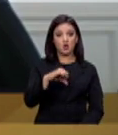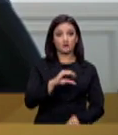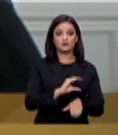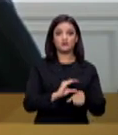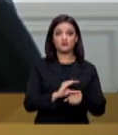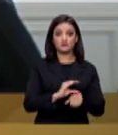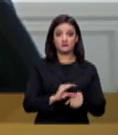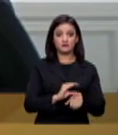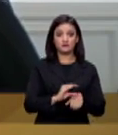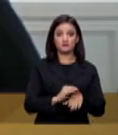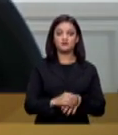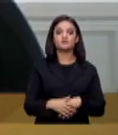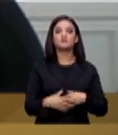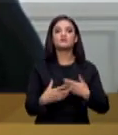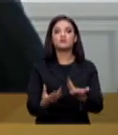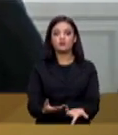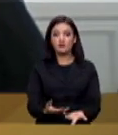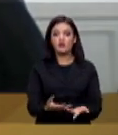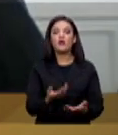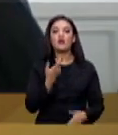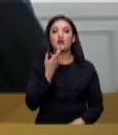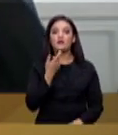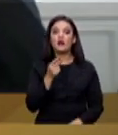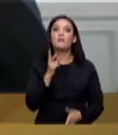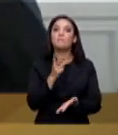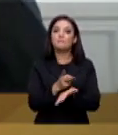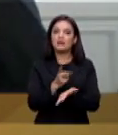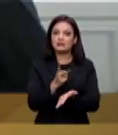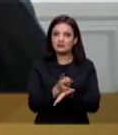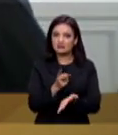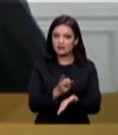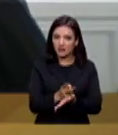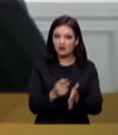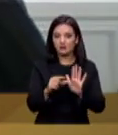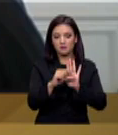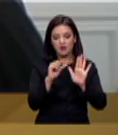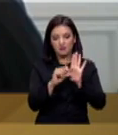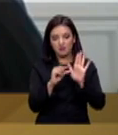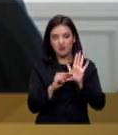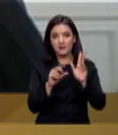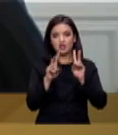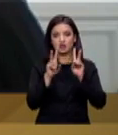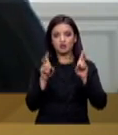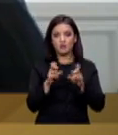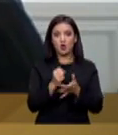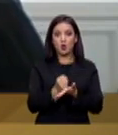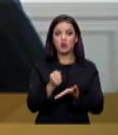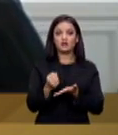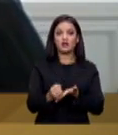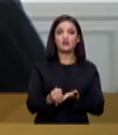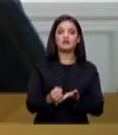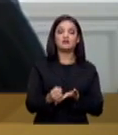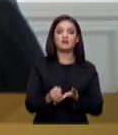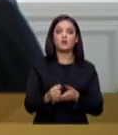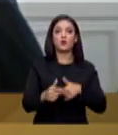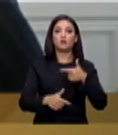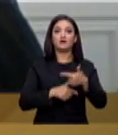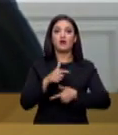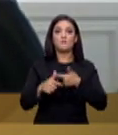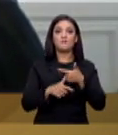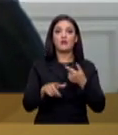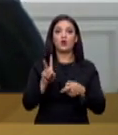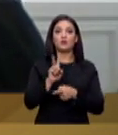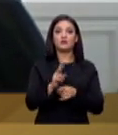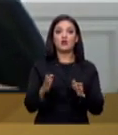onde o legislador constituinte ele manteve disposição relativa à contratação, como eu disse, para o serviço temporário e